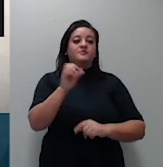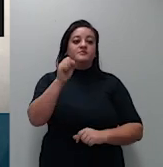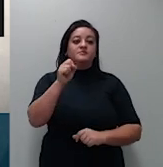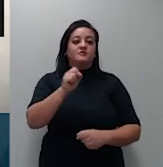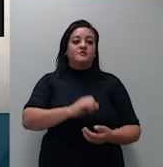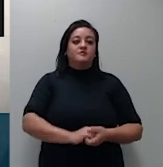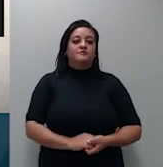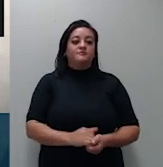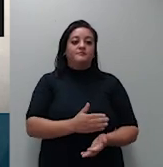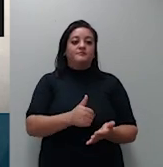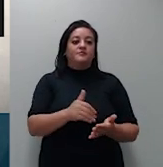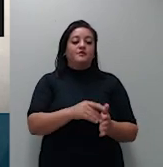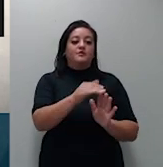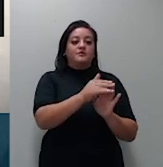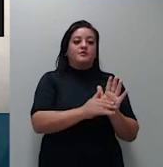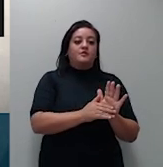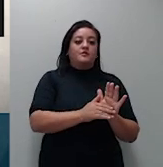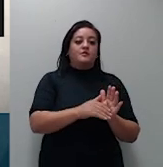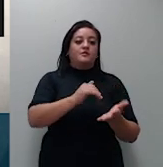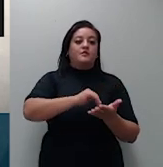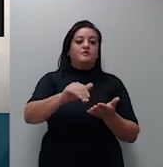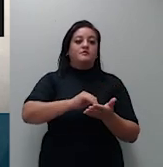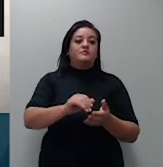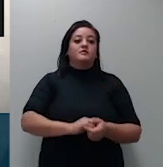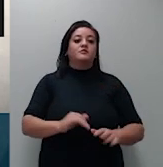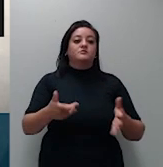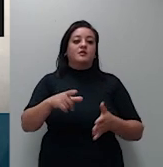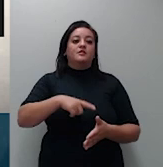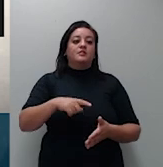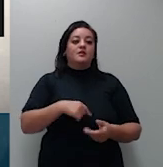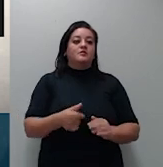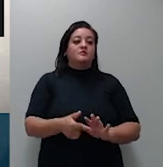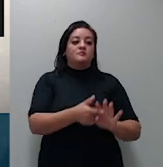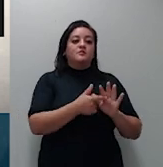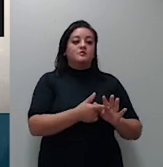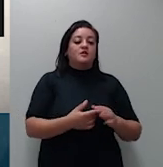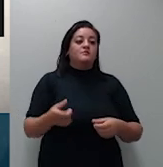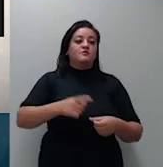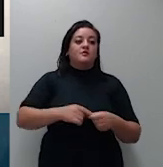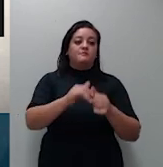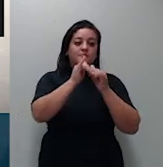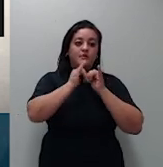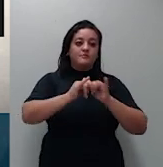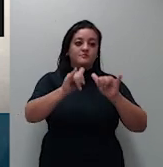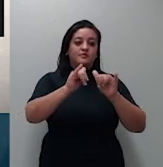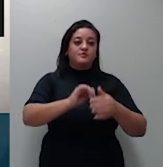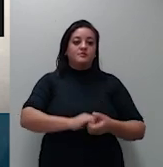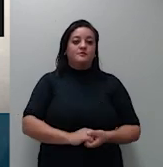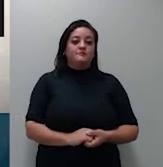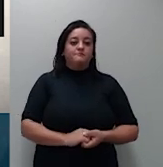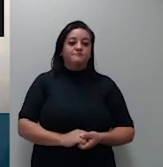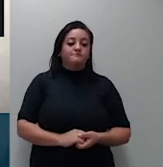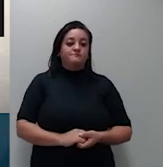do indicativo de remeter para a divulgação